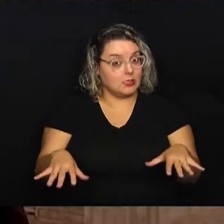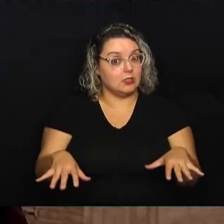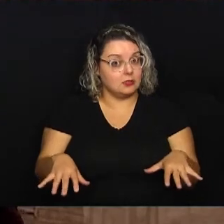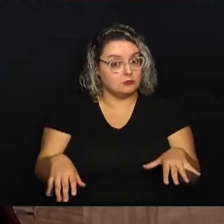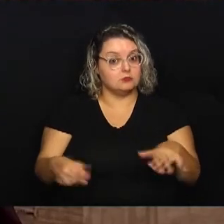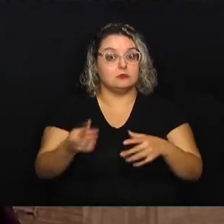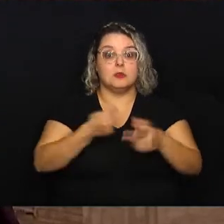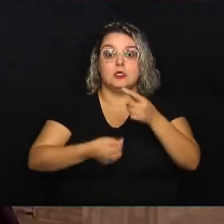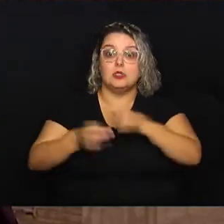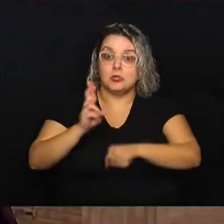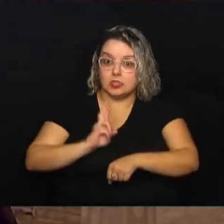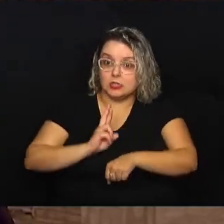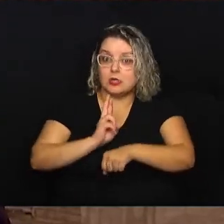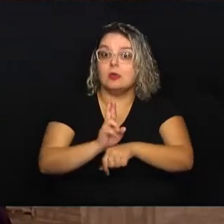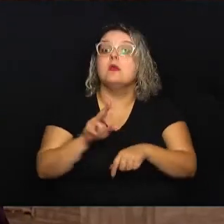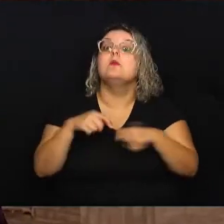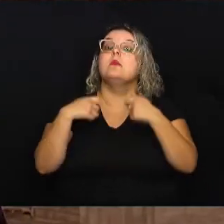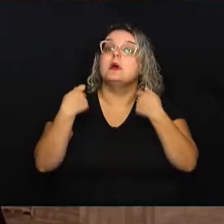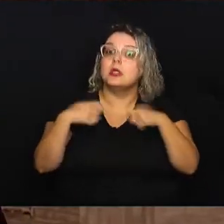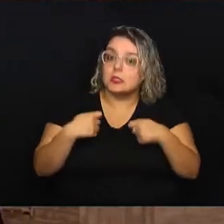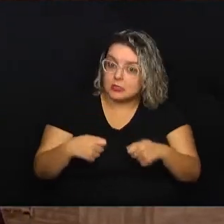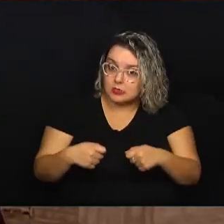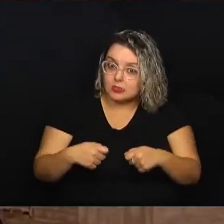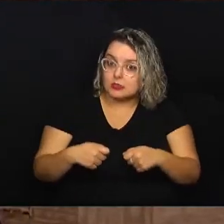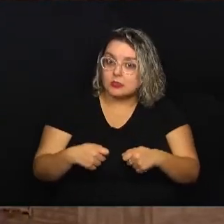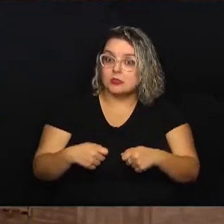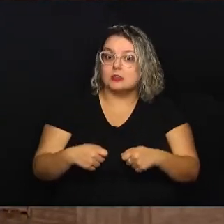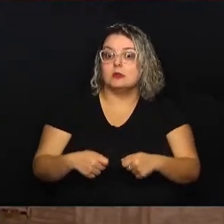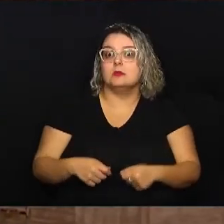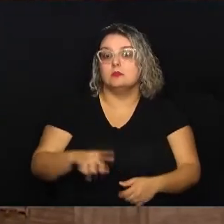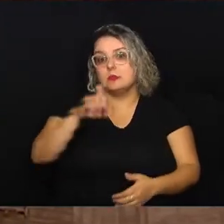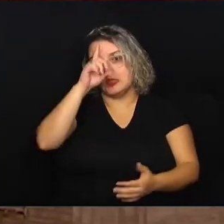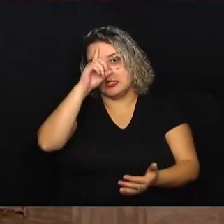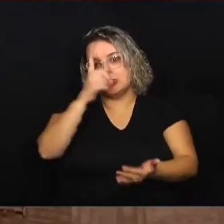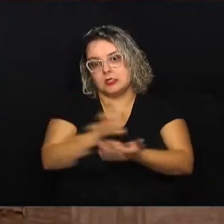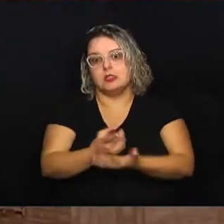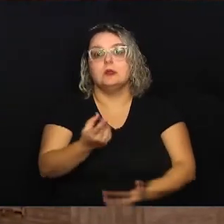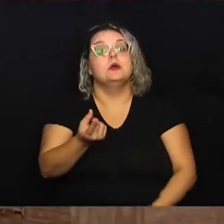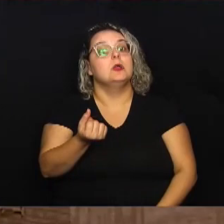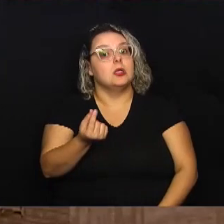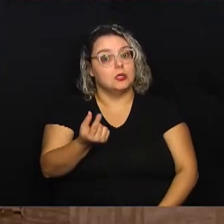recurso deveria estar sendo destinado em